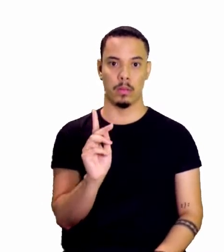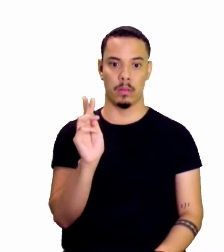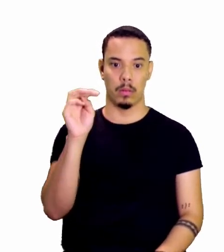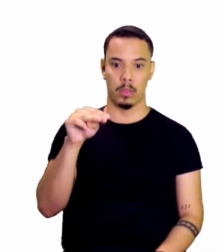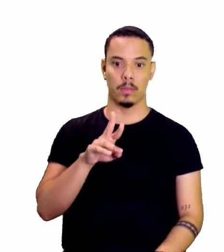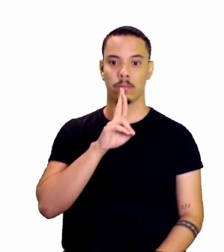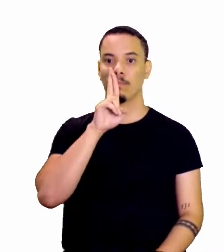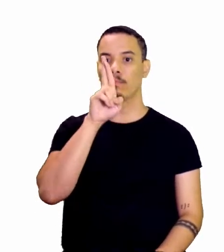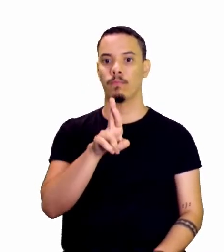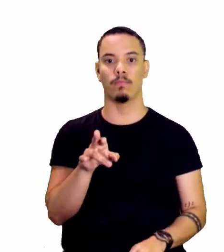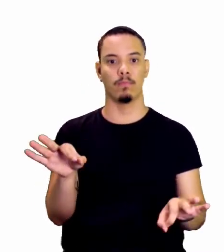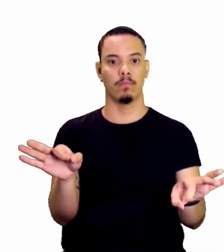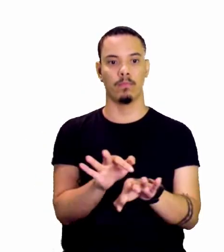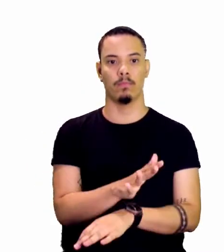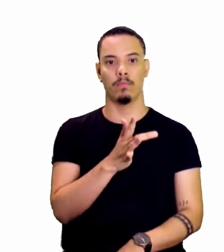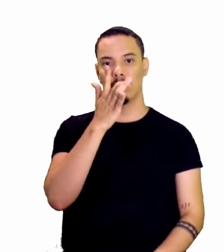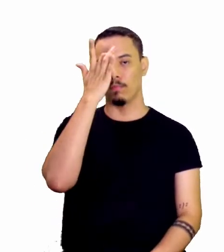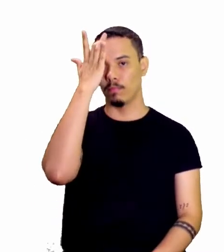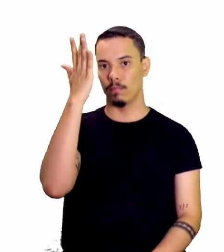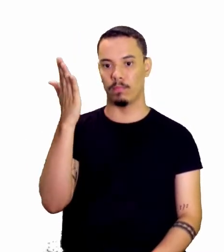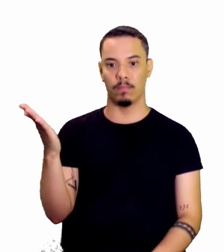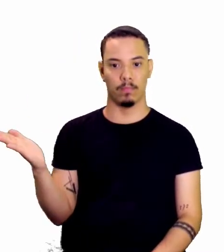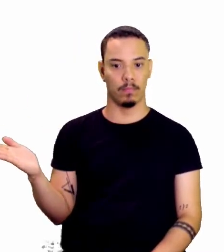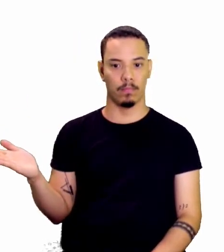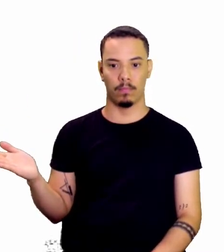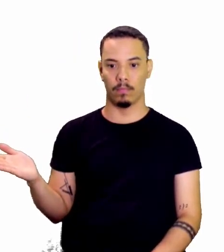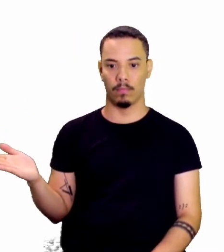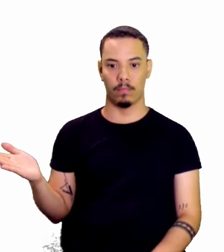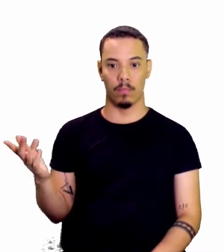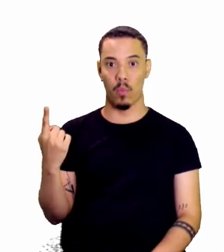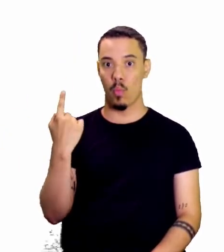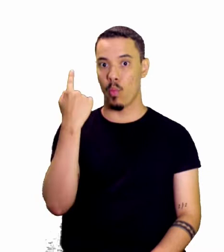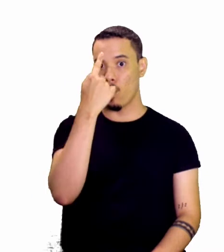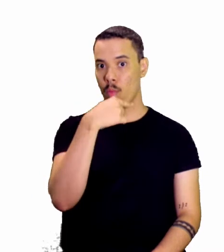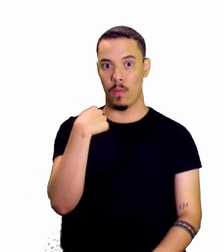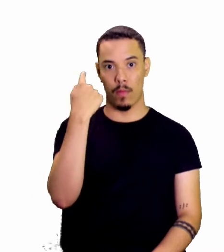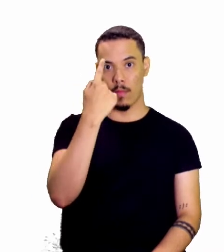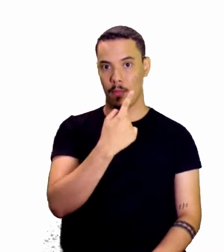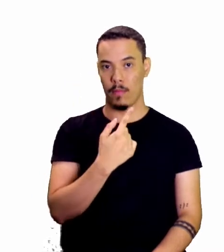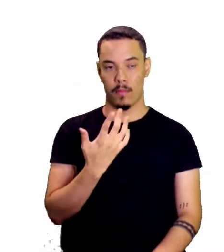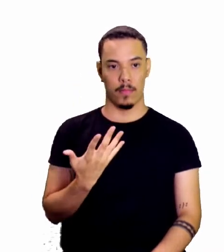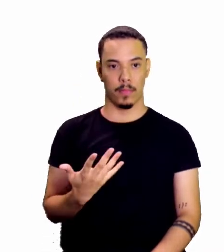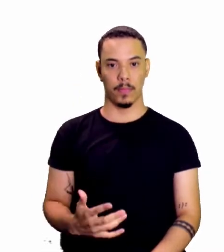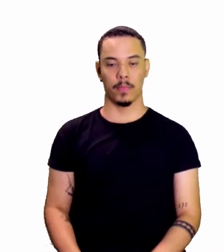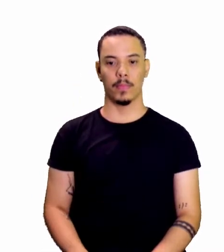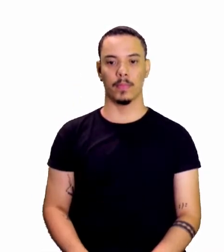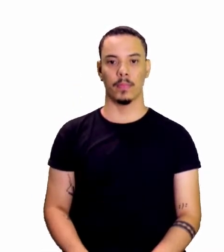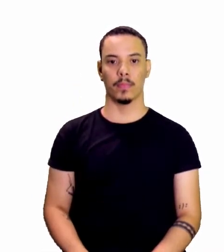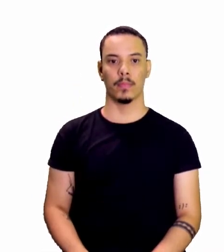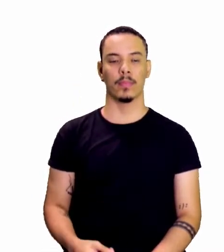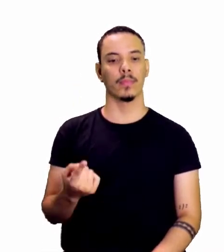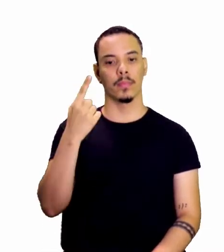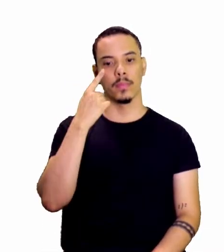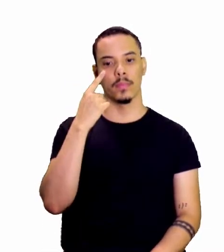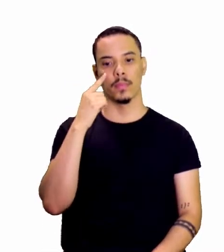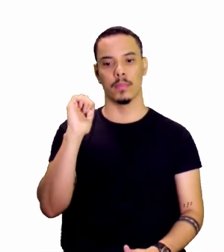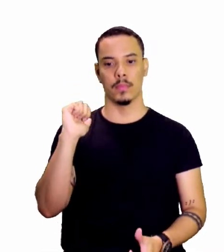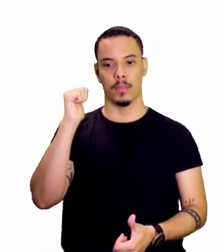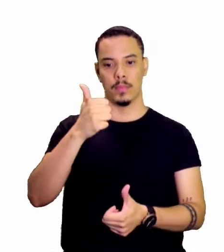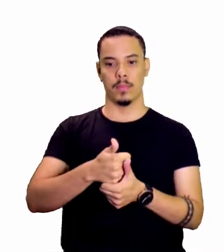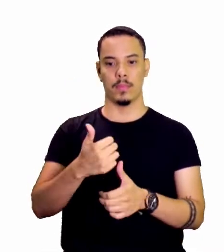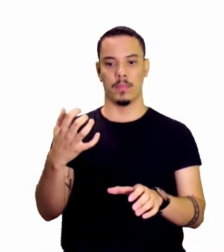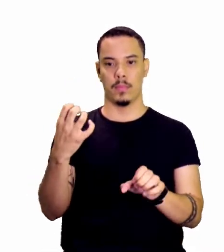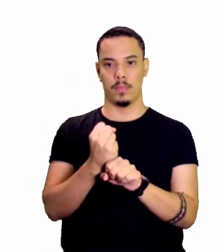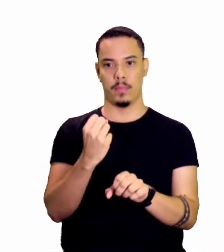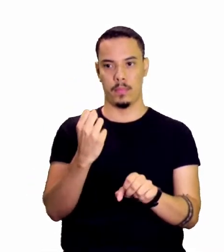já deu a resposta não me deu a resposta tá facinho pessoal olha só tá aqui uma hora então vamos colar aqui ó substituí